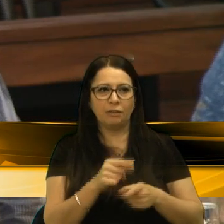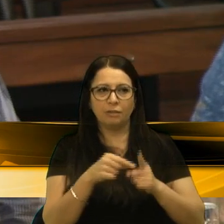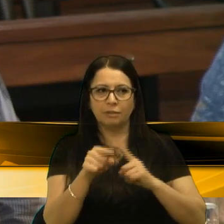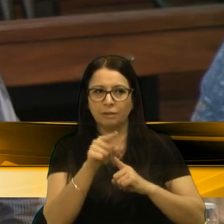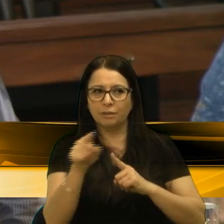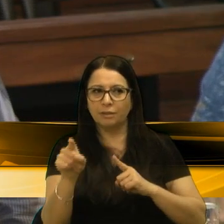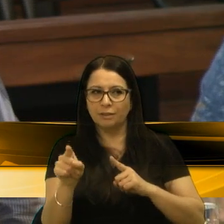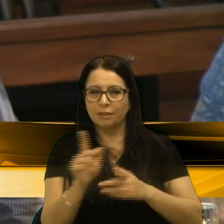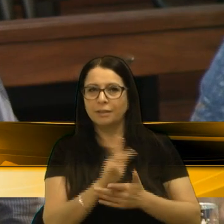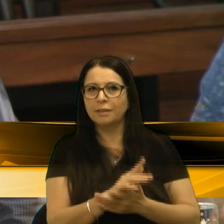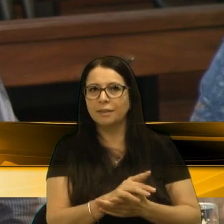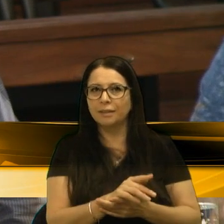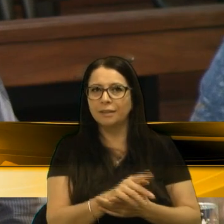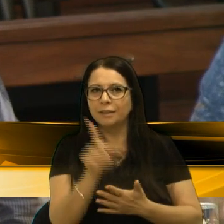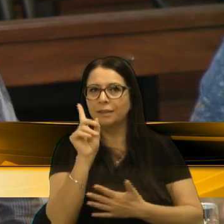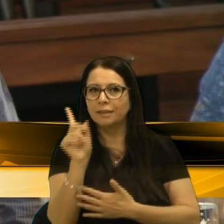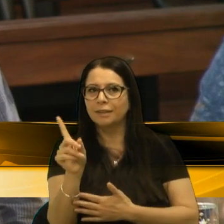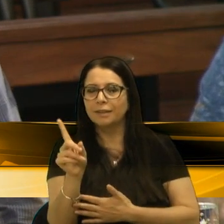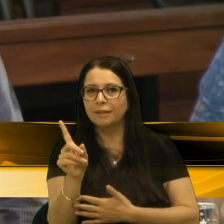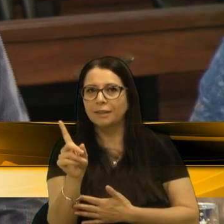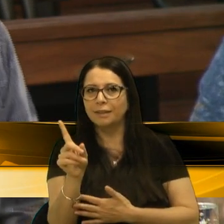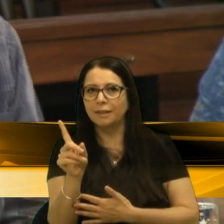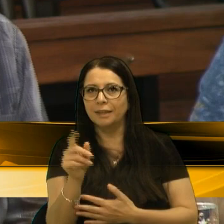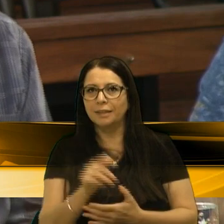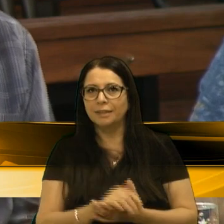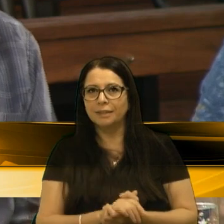Meu Deus do céu, né? É uma falta de argumento.